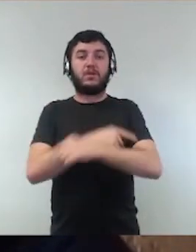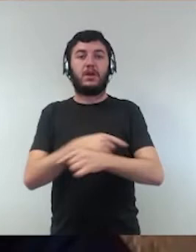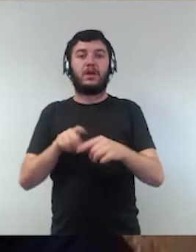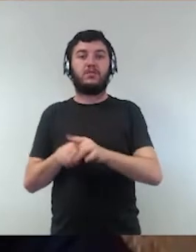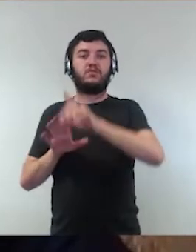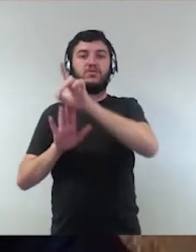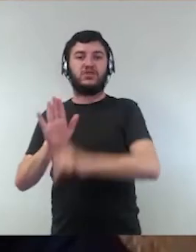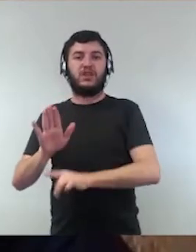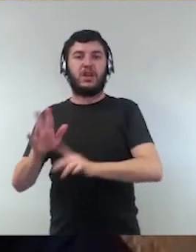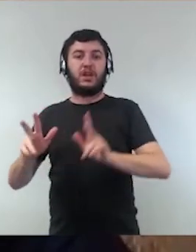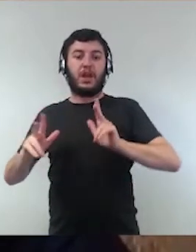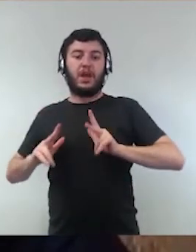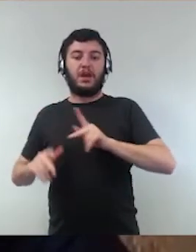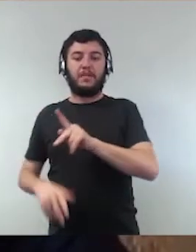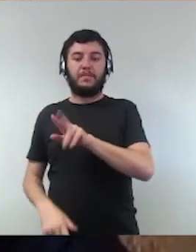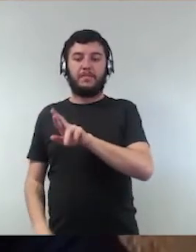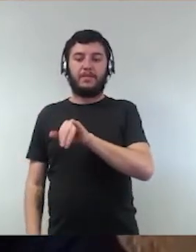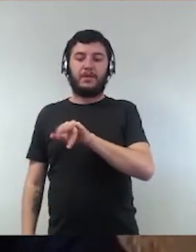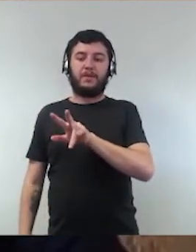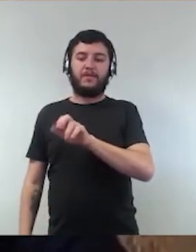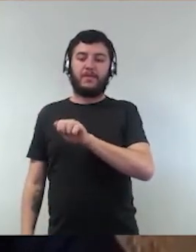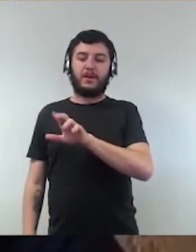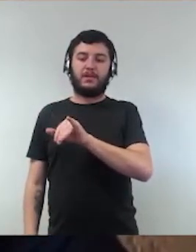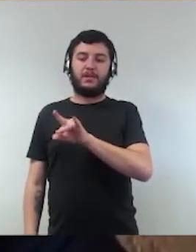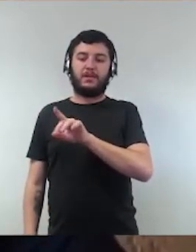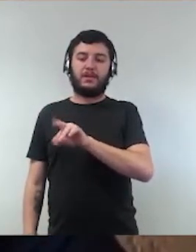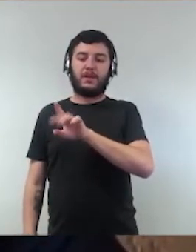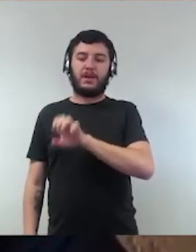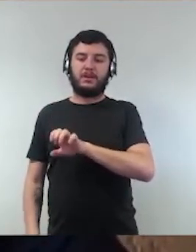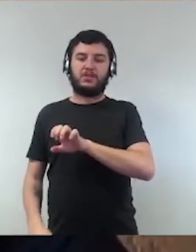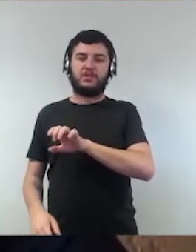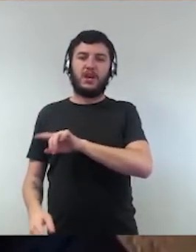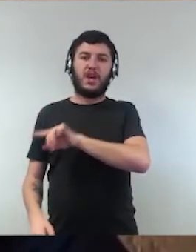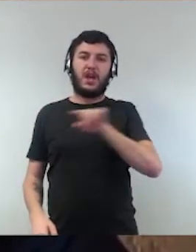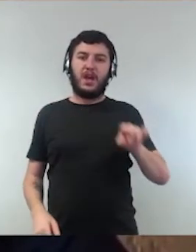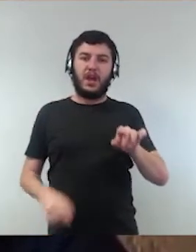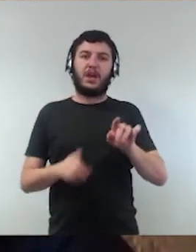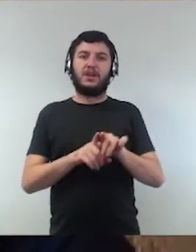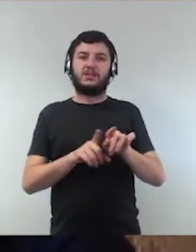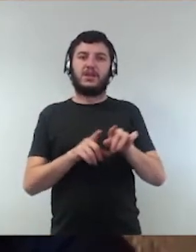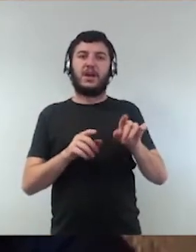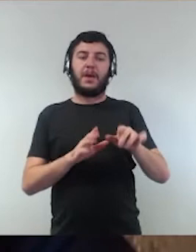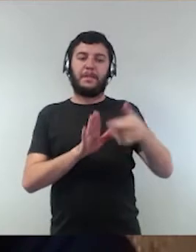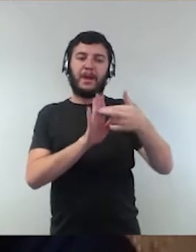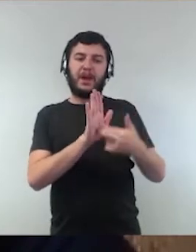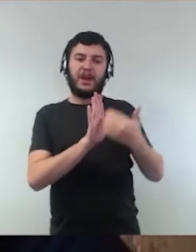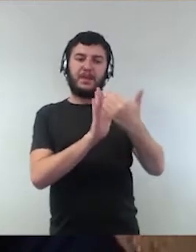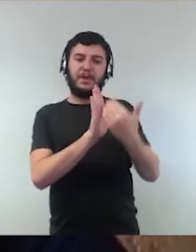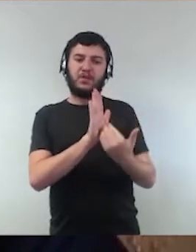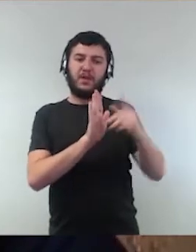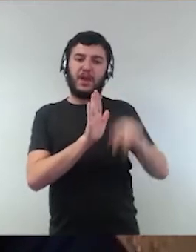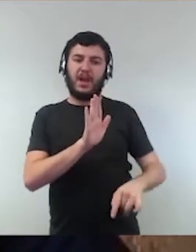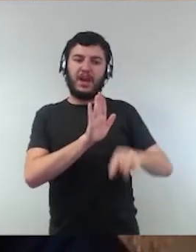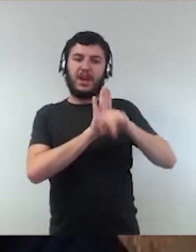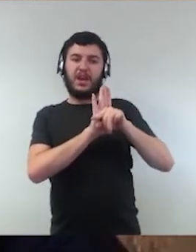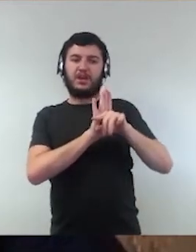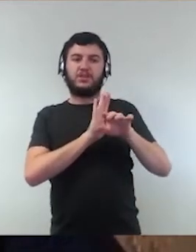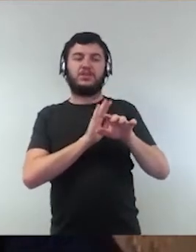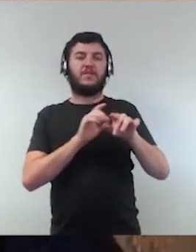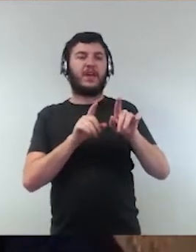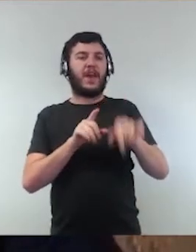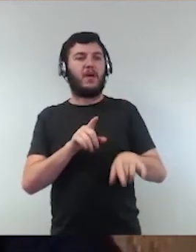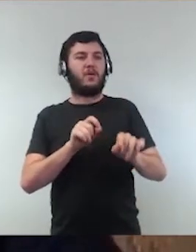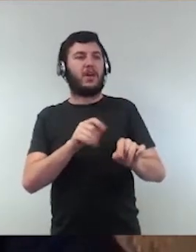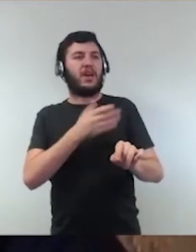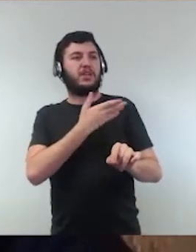é um gerenciamento meramente negativo, isso é, aquele baseado na exclusão de terceiros, na exclusão